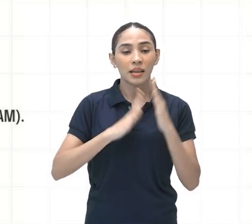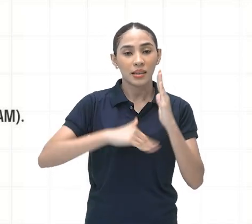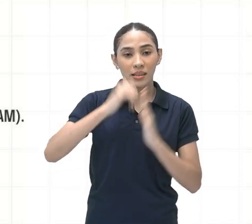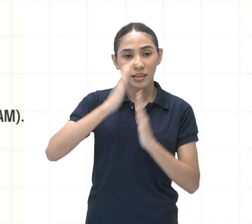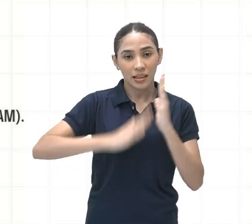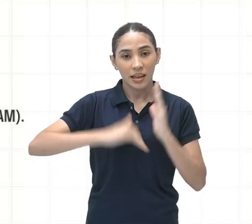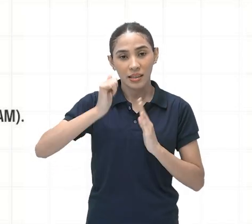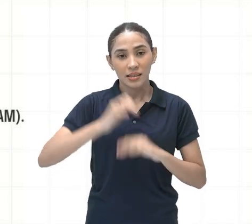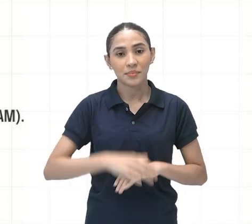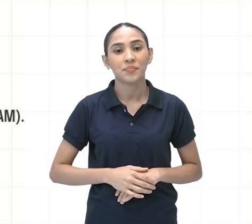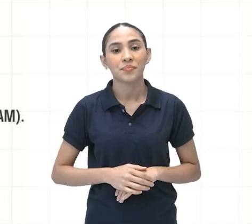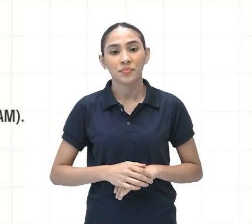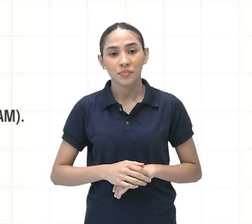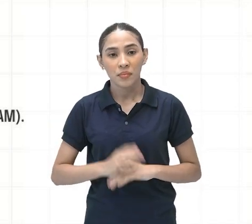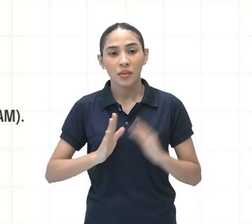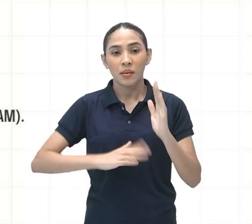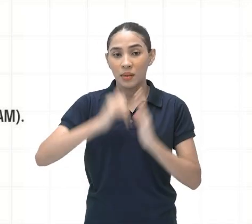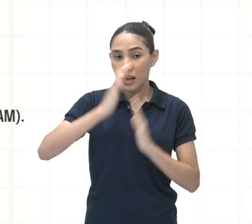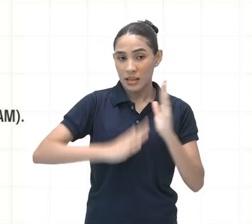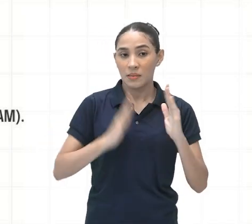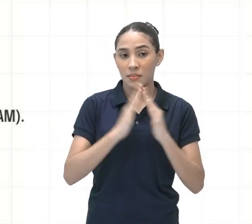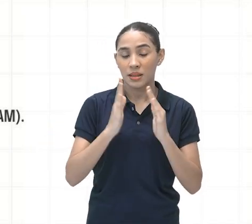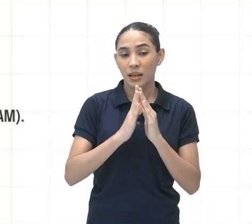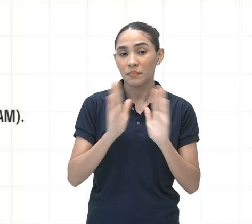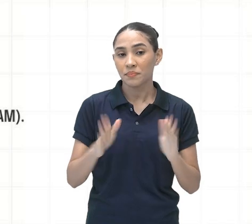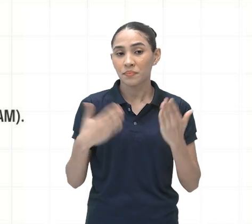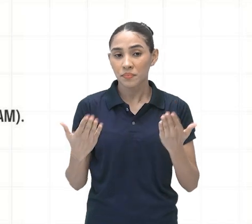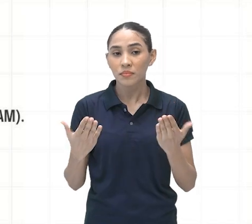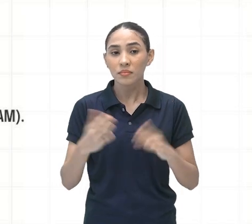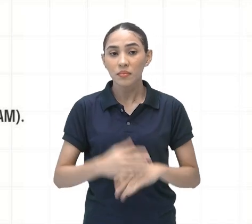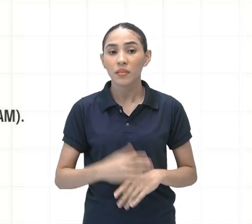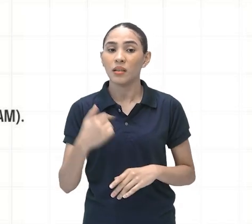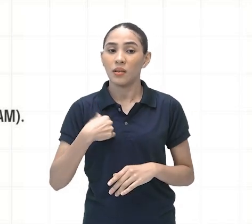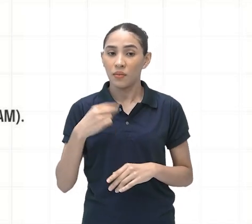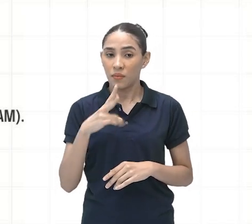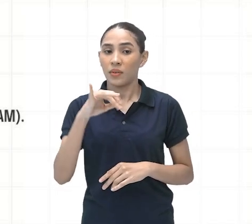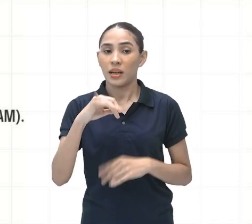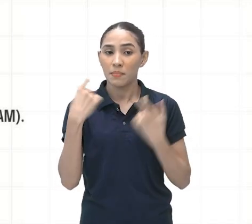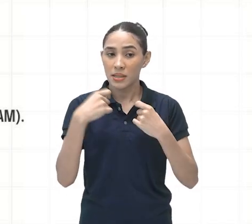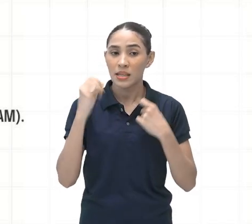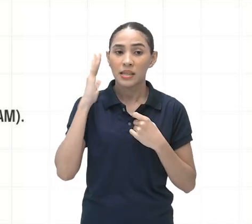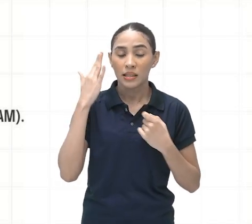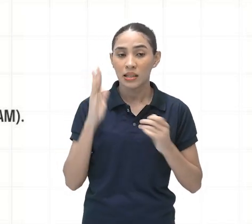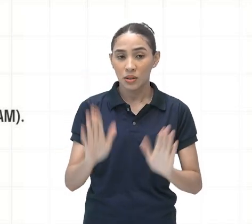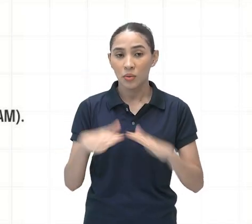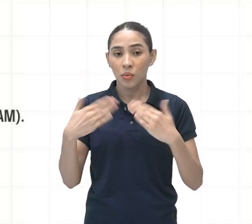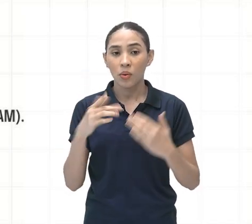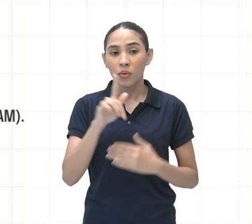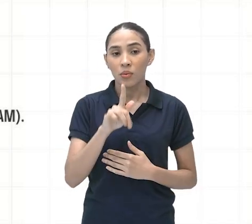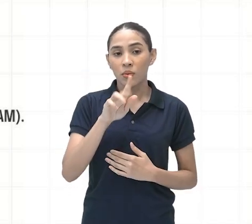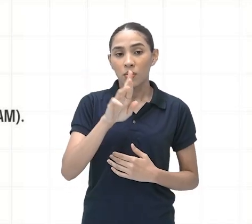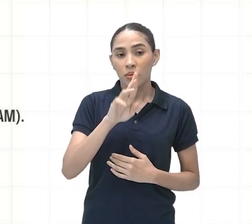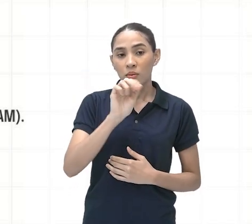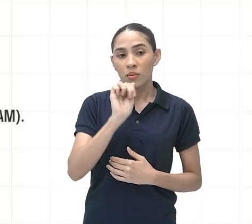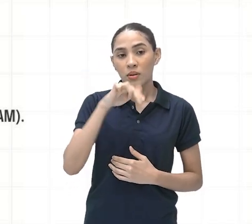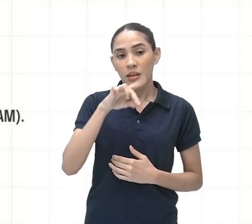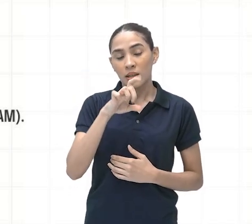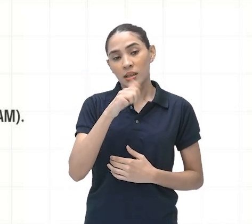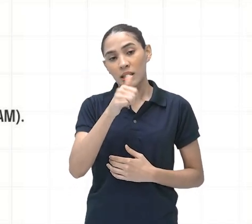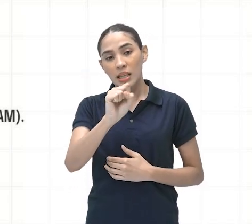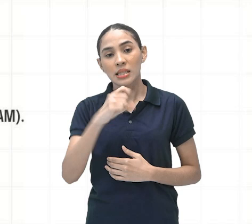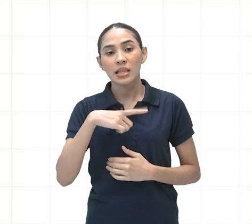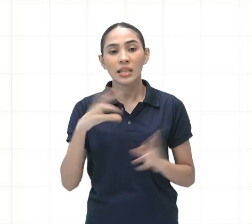esse mesma pintura, pintar a mesma casa? E aí eu vou ter que entender quais são as grandezas. Quais são as